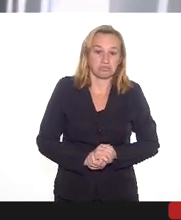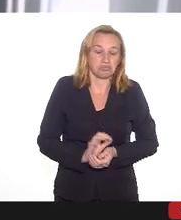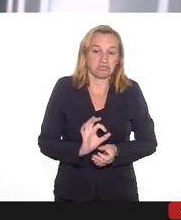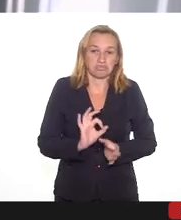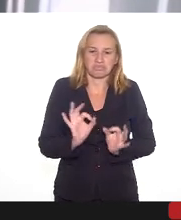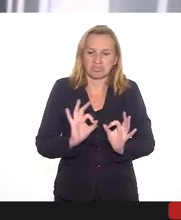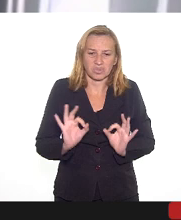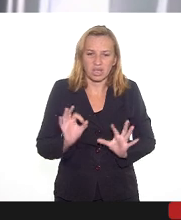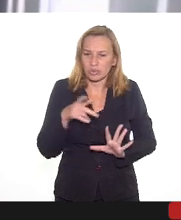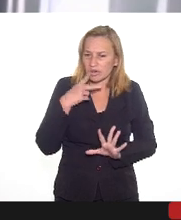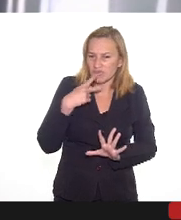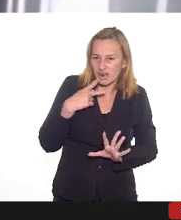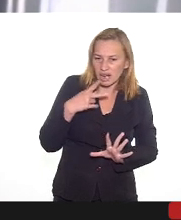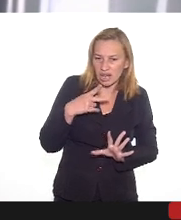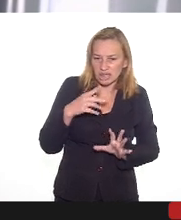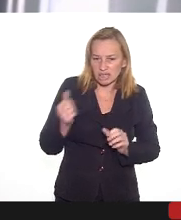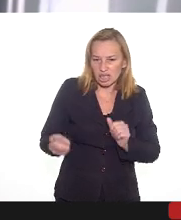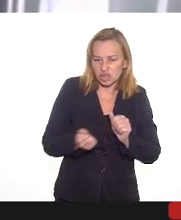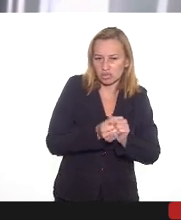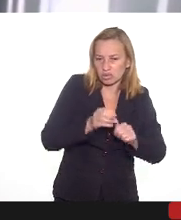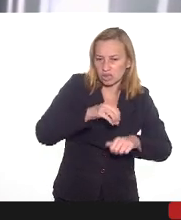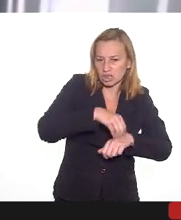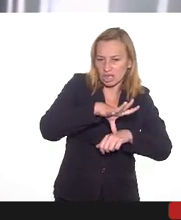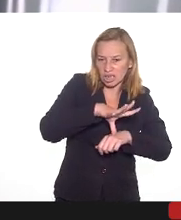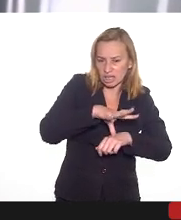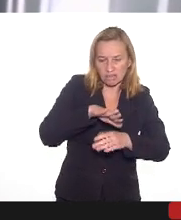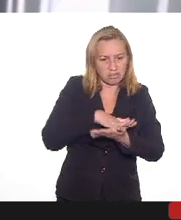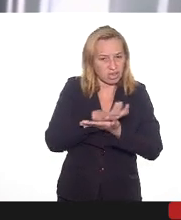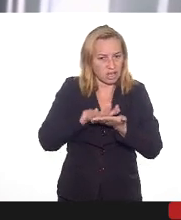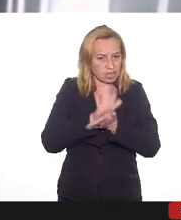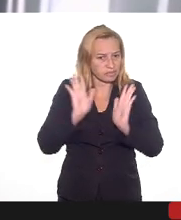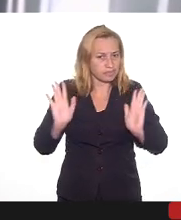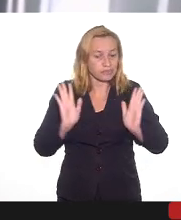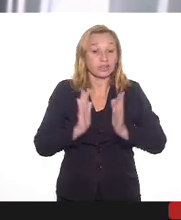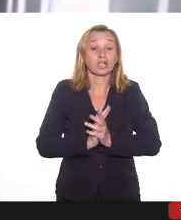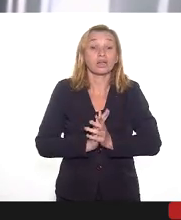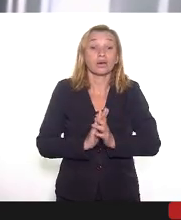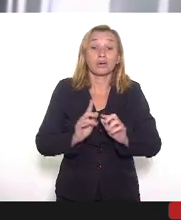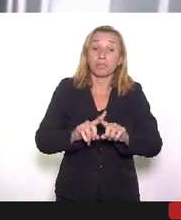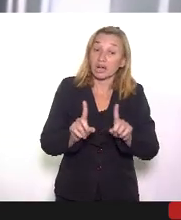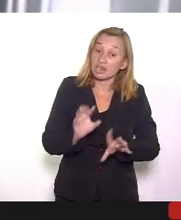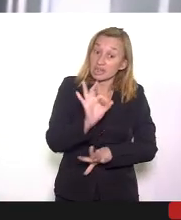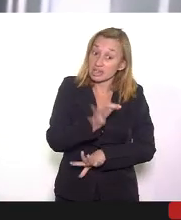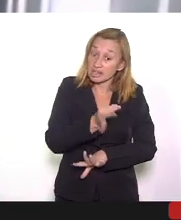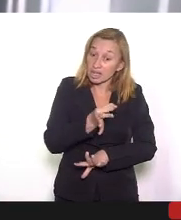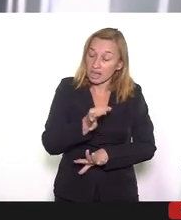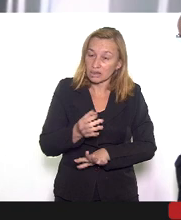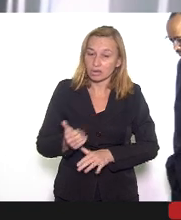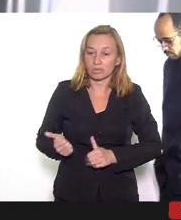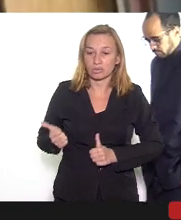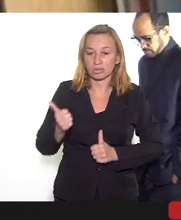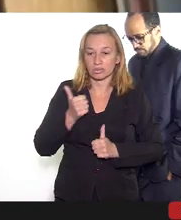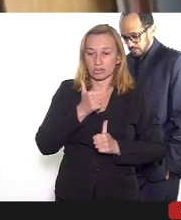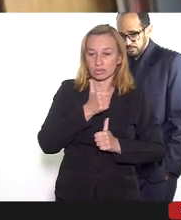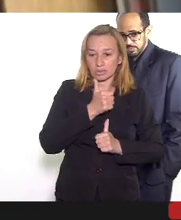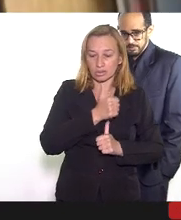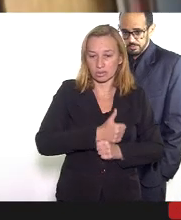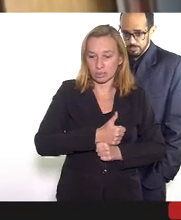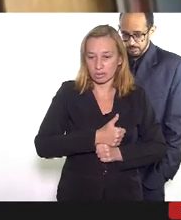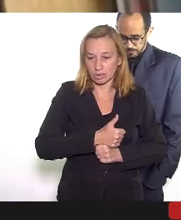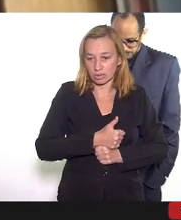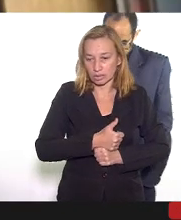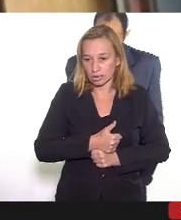prerrogativa para participar de indicação de secretário, nem estou postulando isso. Entretanto, é claro que, como deputado e fiscalizador do